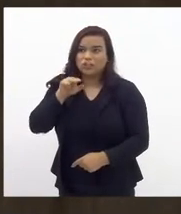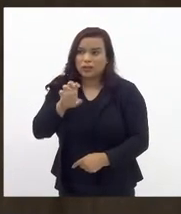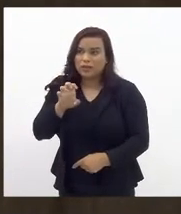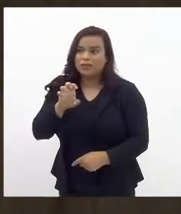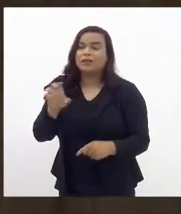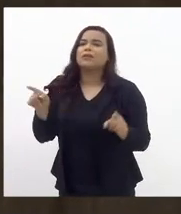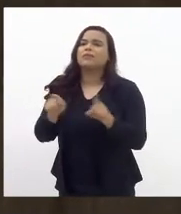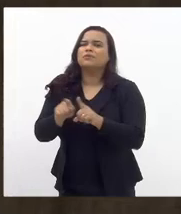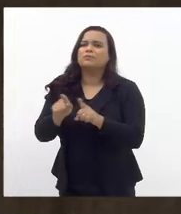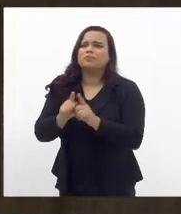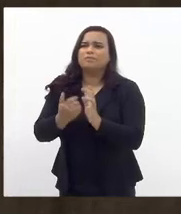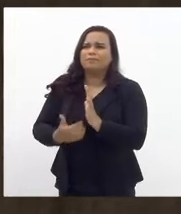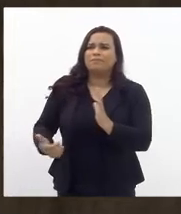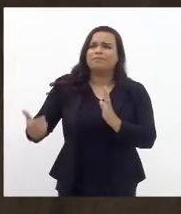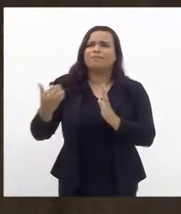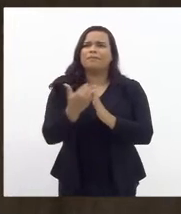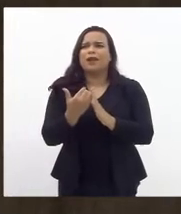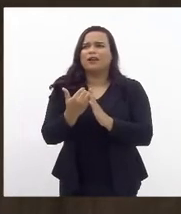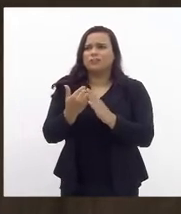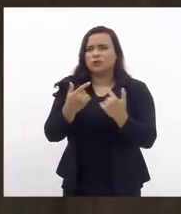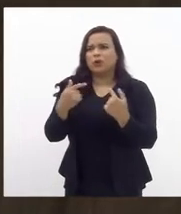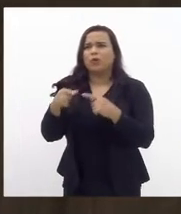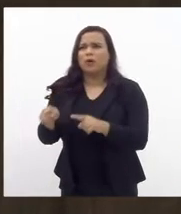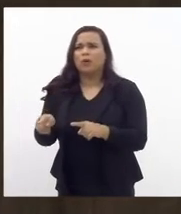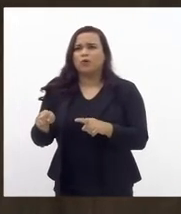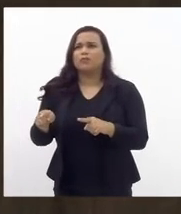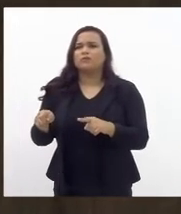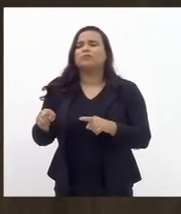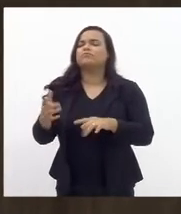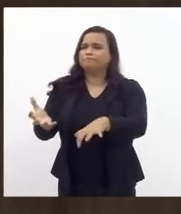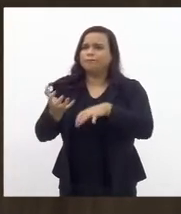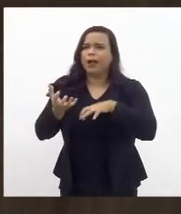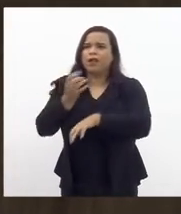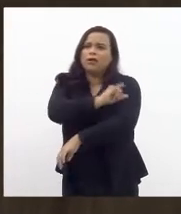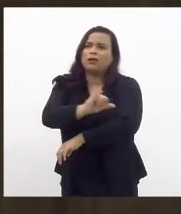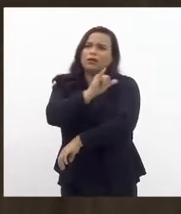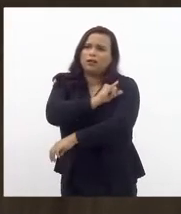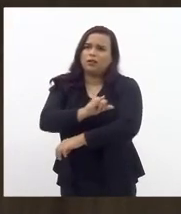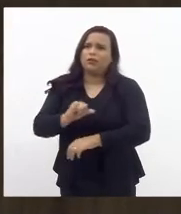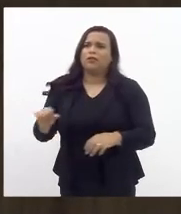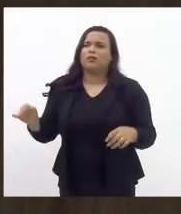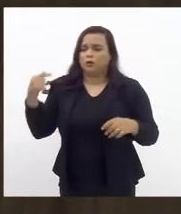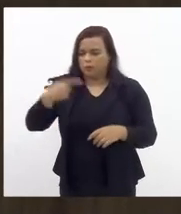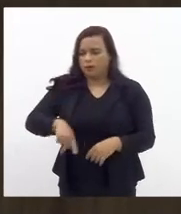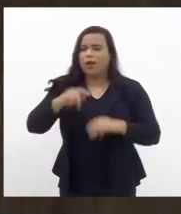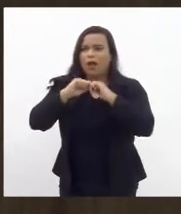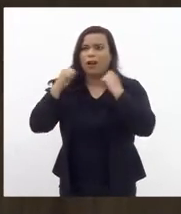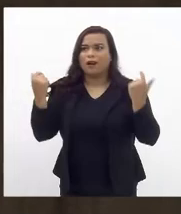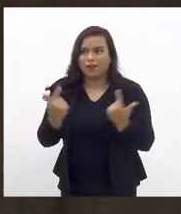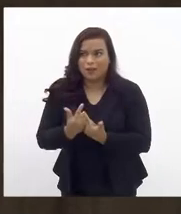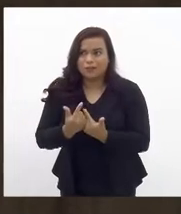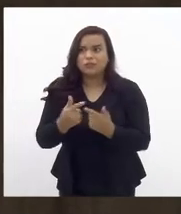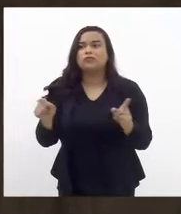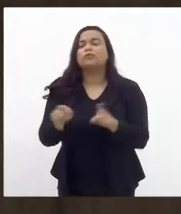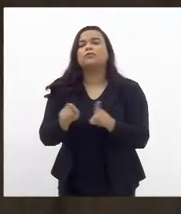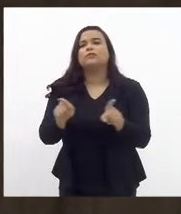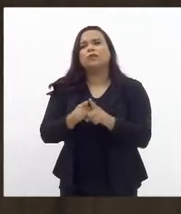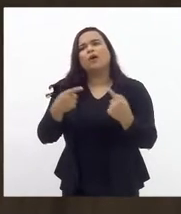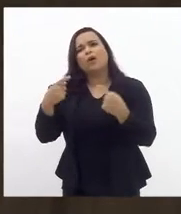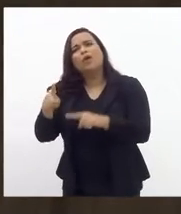agridem muito mais a esse parlamento fluminense, a essa LERJ e às